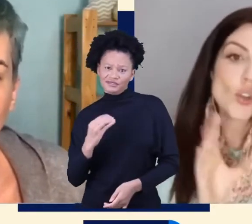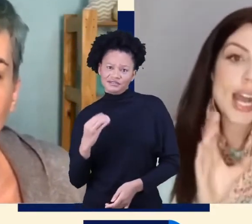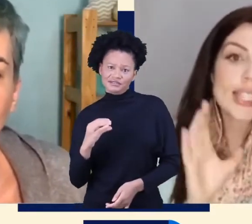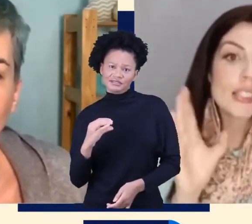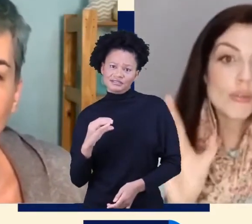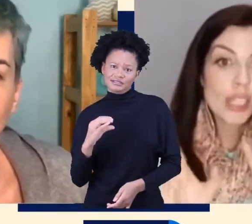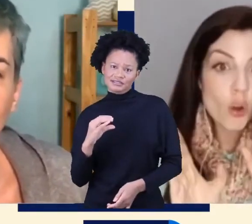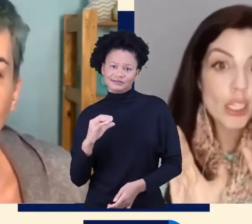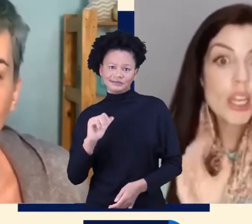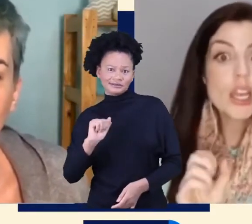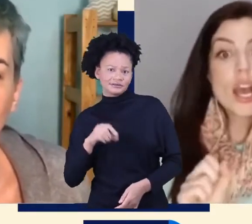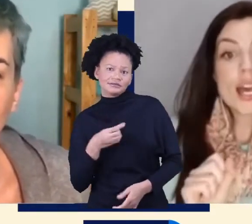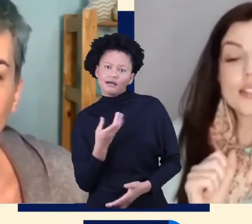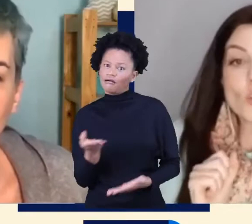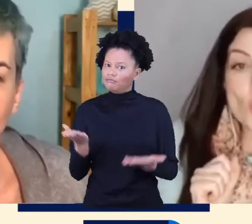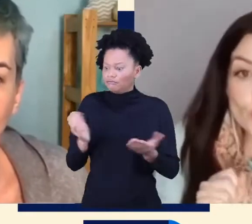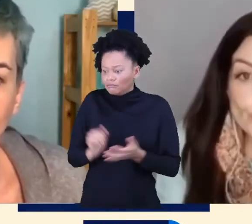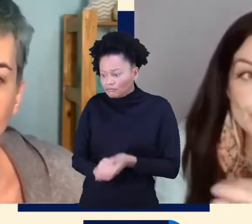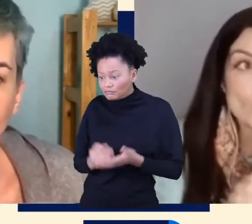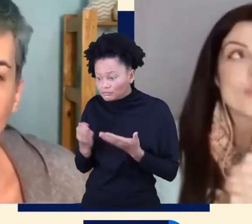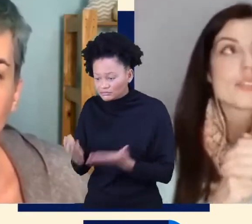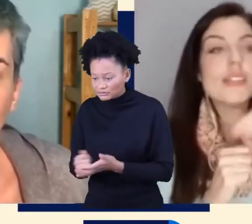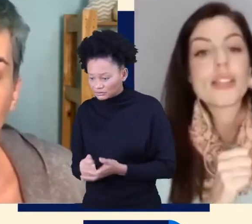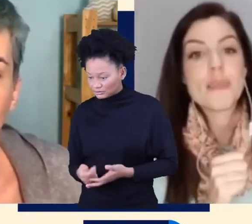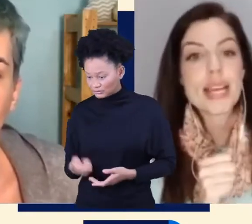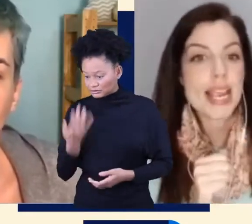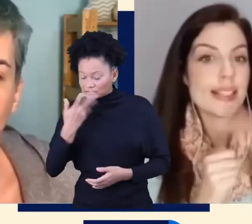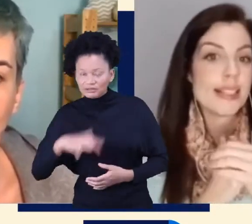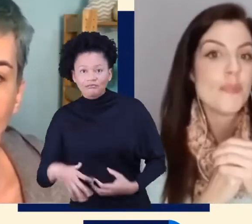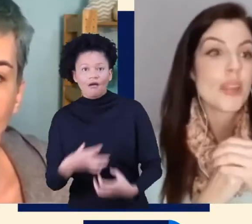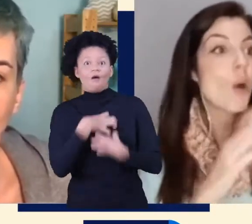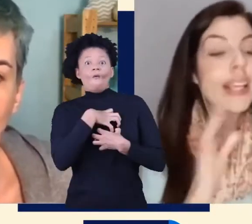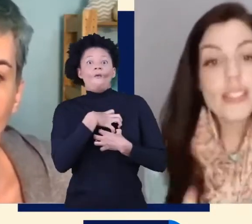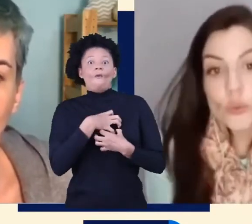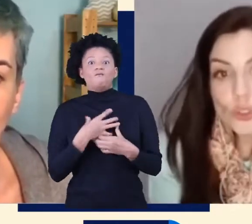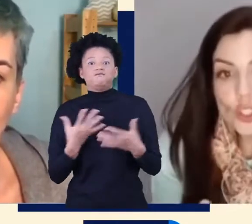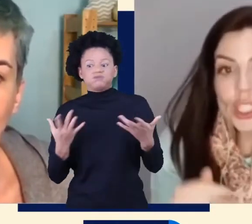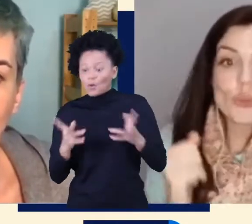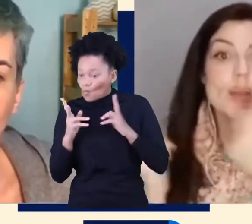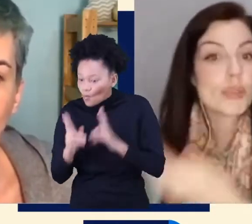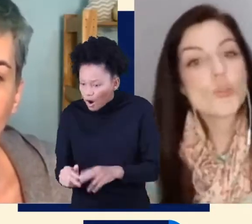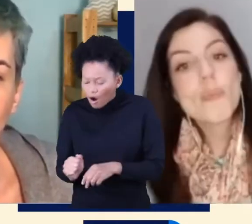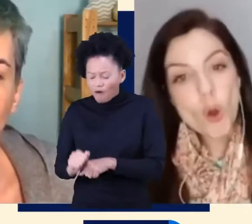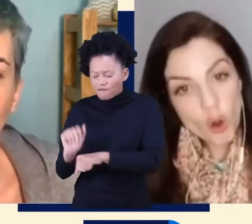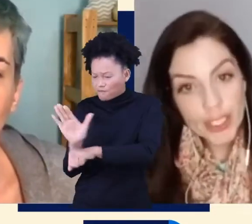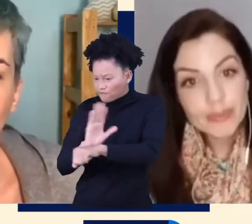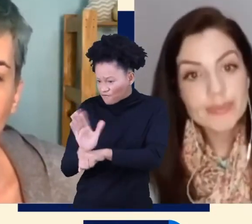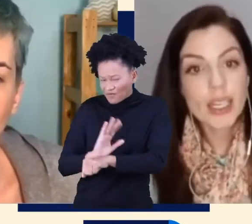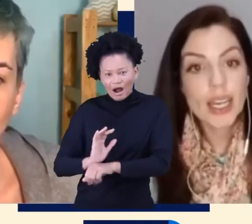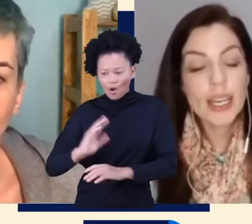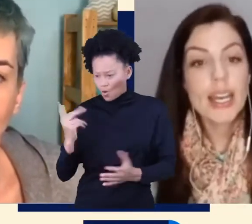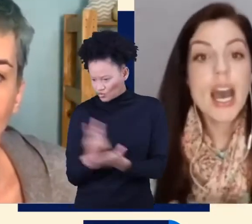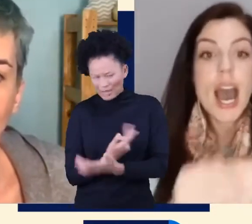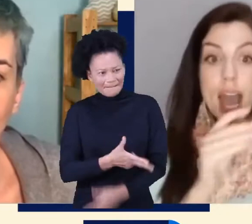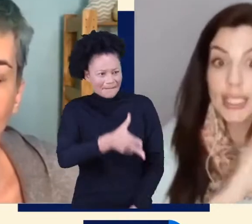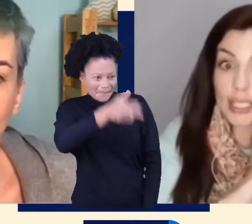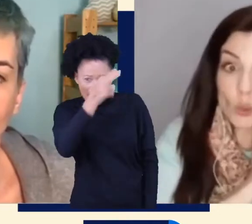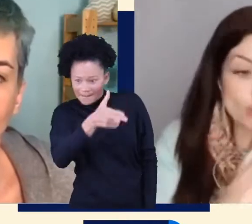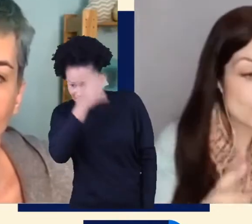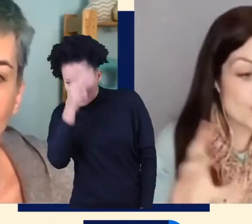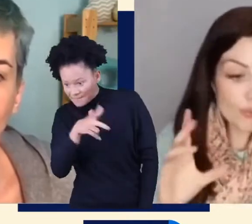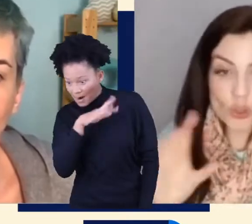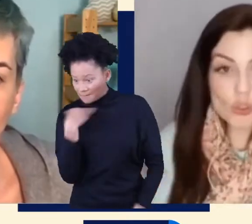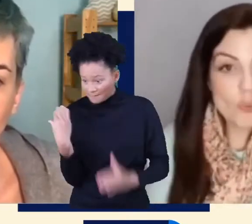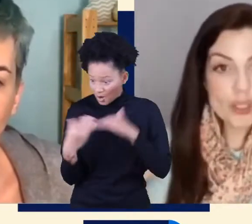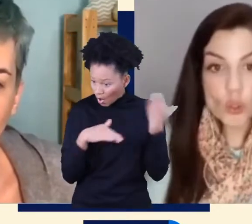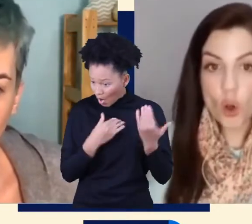ficarem chocadas e falar, olha, assim como no filme, às vezes aparece alguém dando tiro e a pessoa morre, né? Aqui o